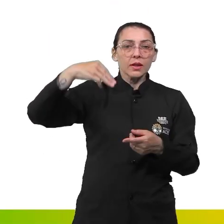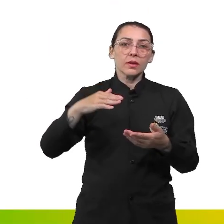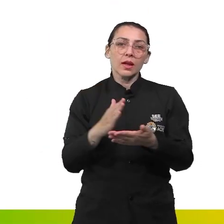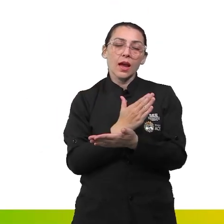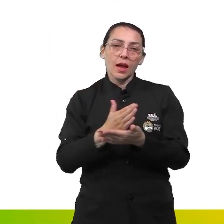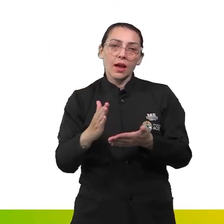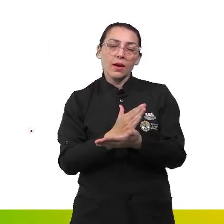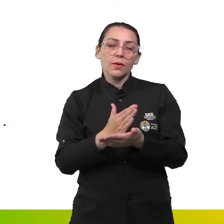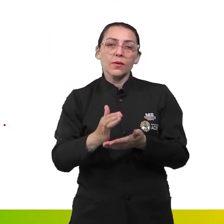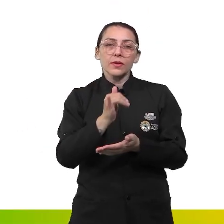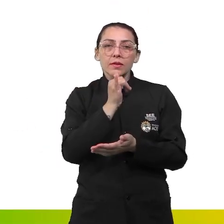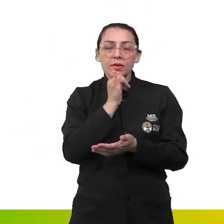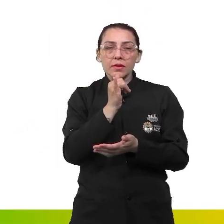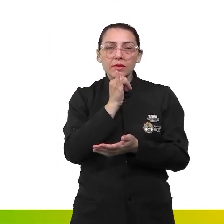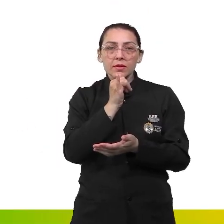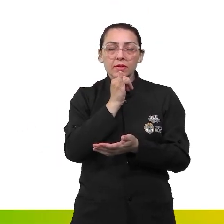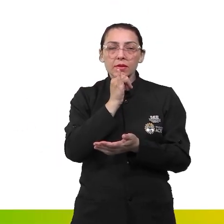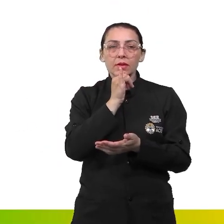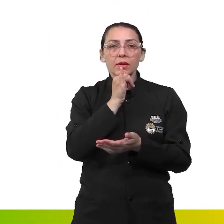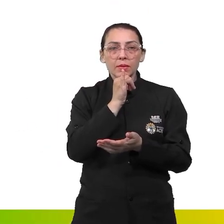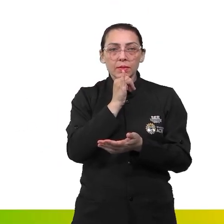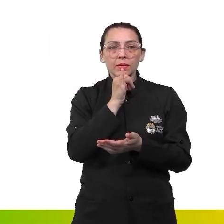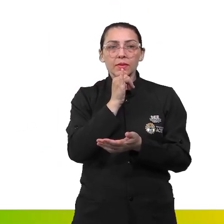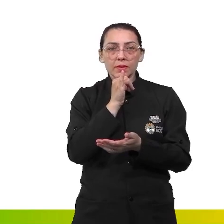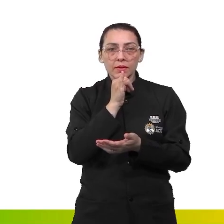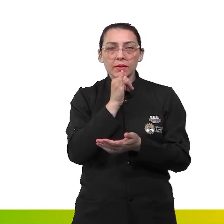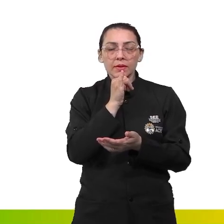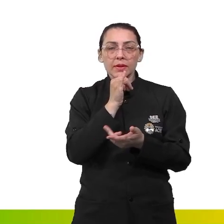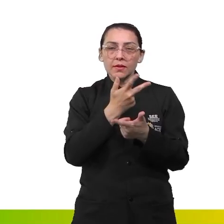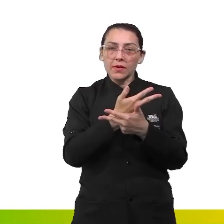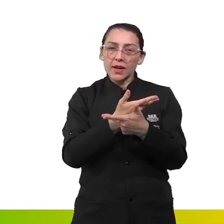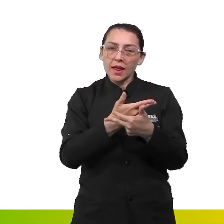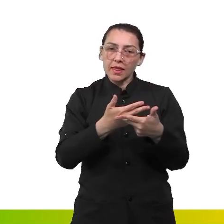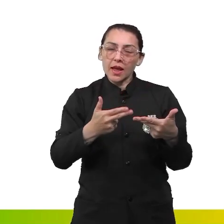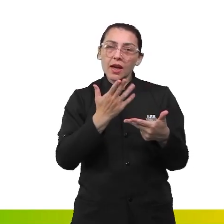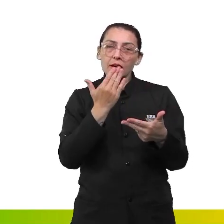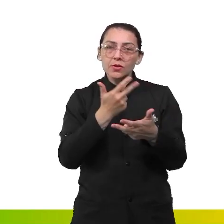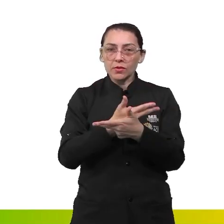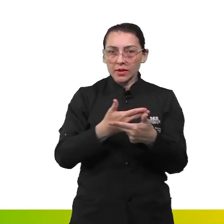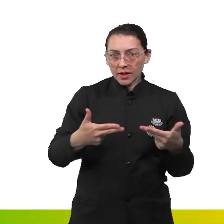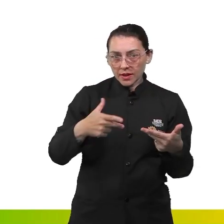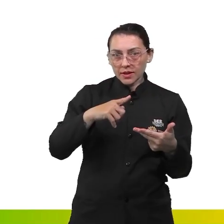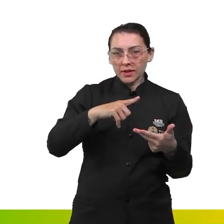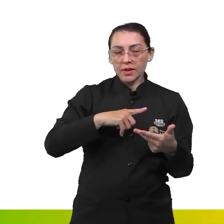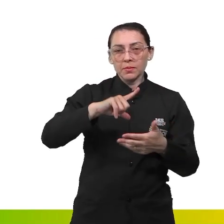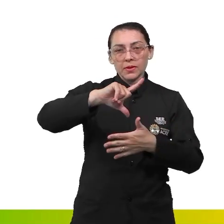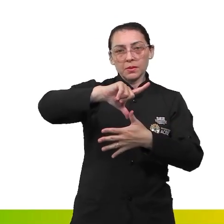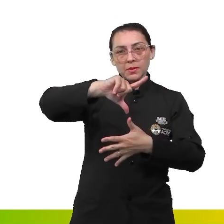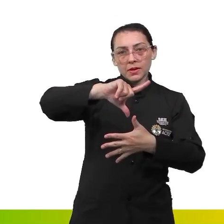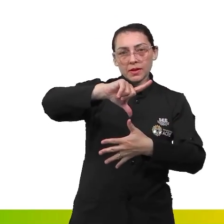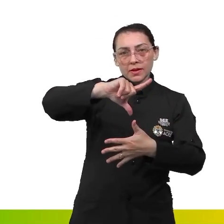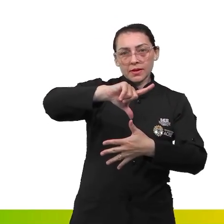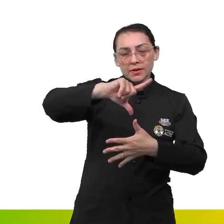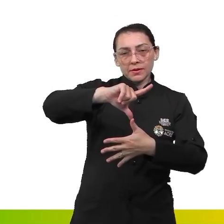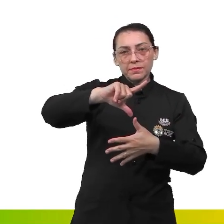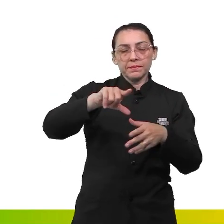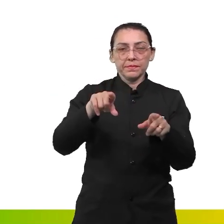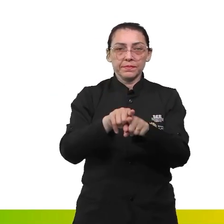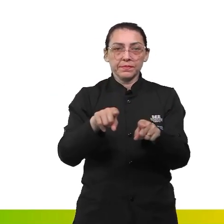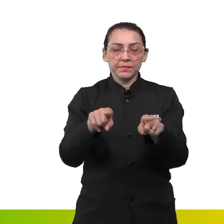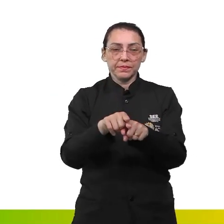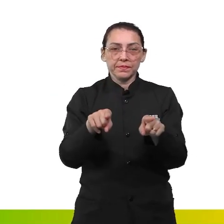dessa rica tapeçaria culinária que nós temos na América Latina. E que